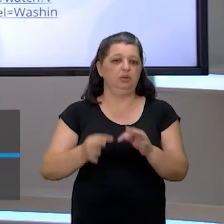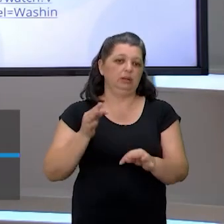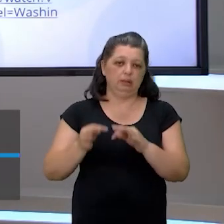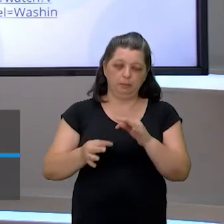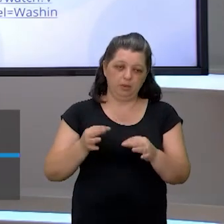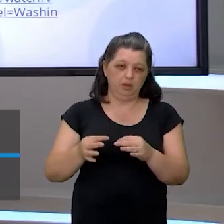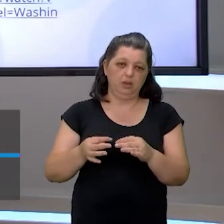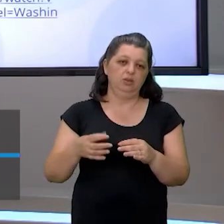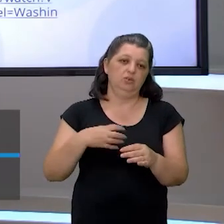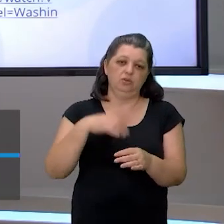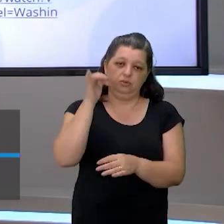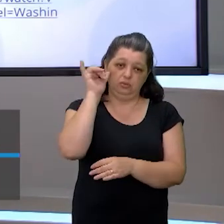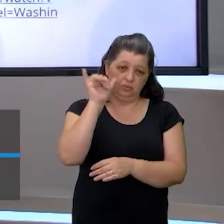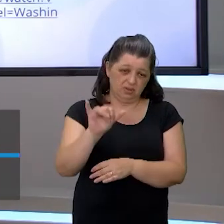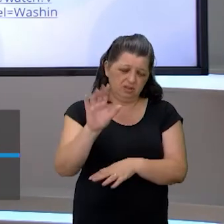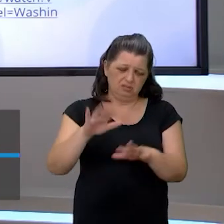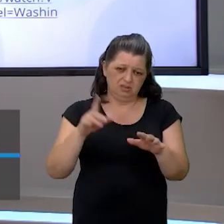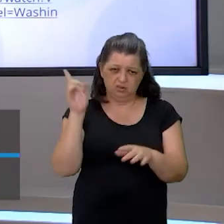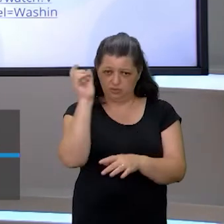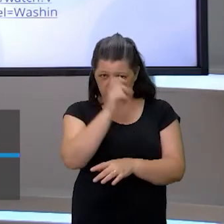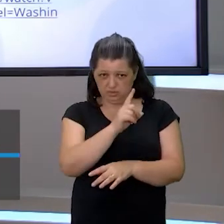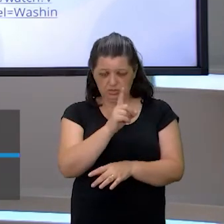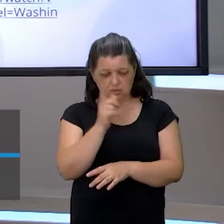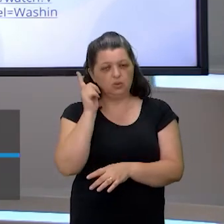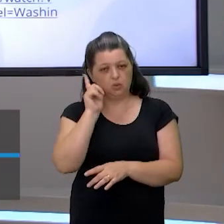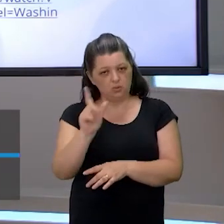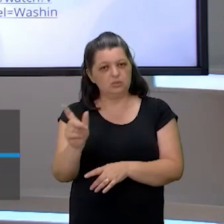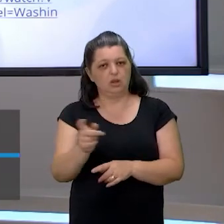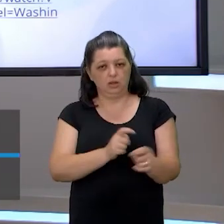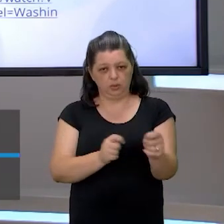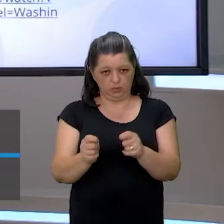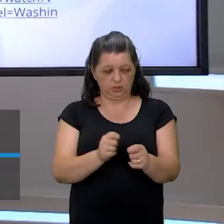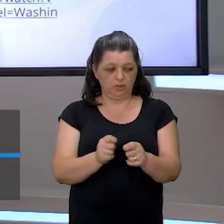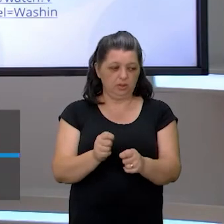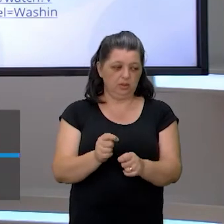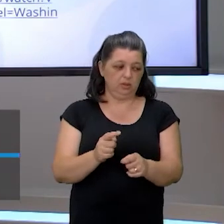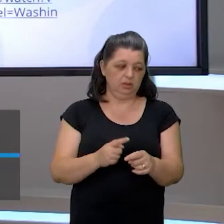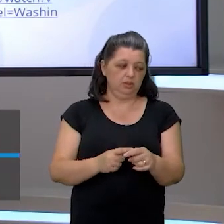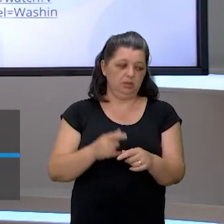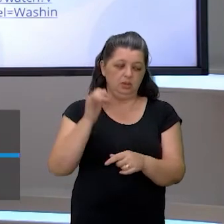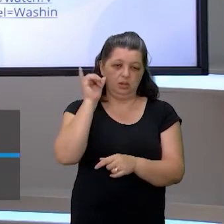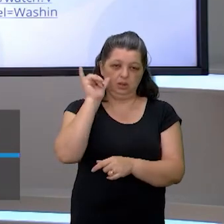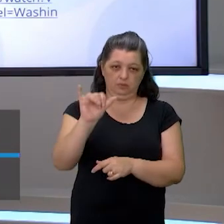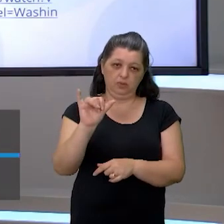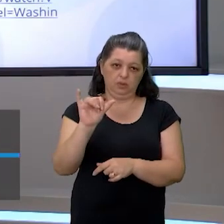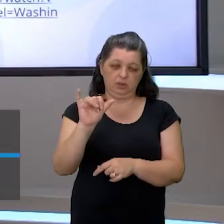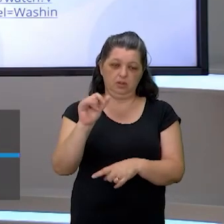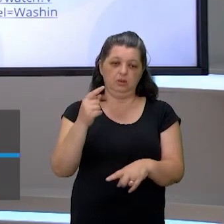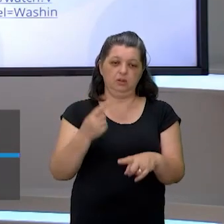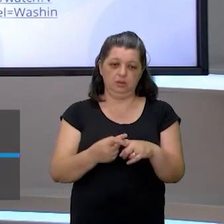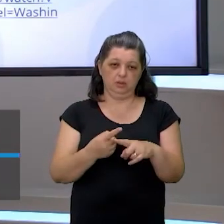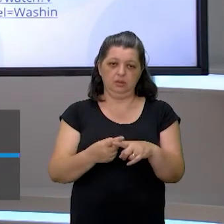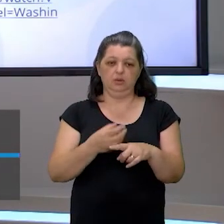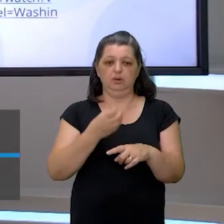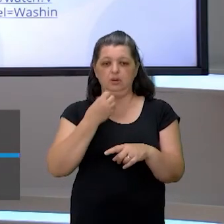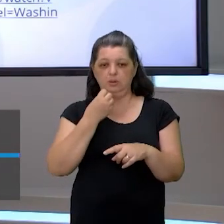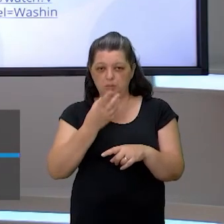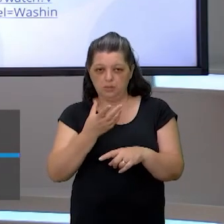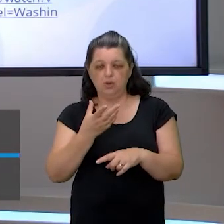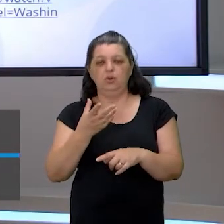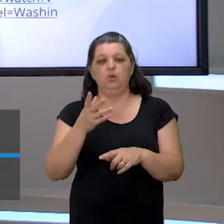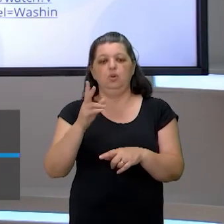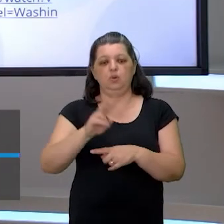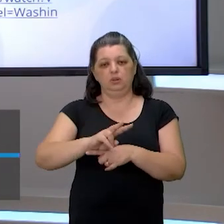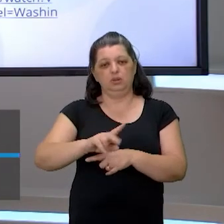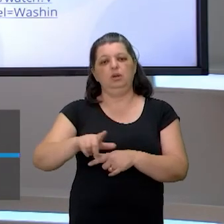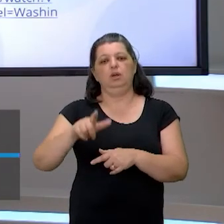prevenção é muito difícil. Não, são doenças que a gente consegue se prevenir. É só a gente ter um bom tratamento de água, a gente não